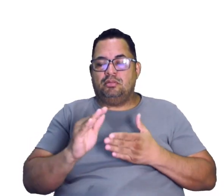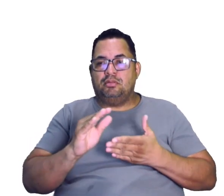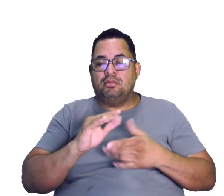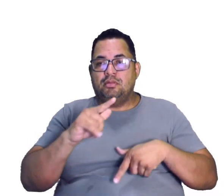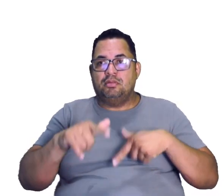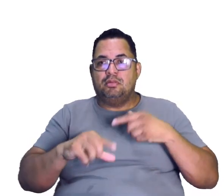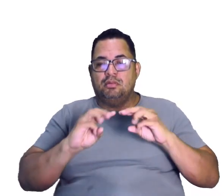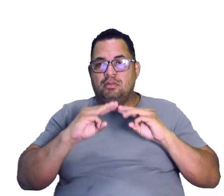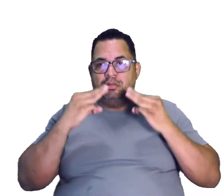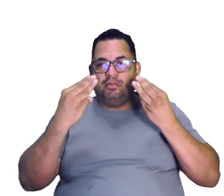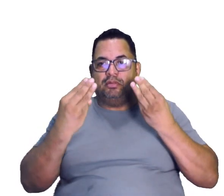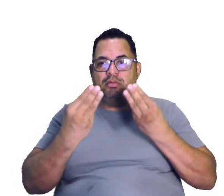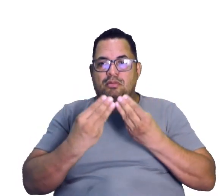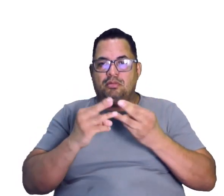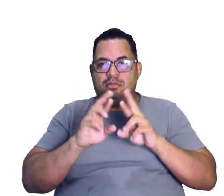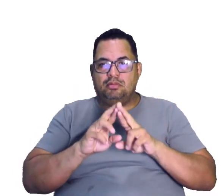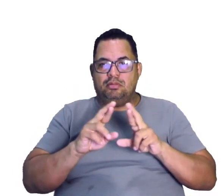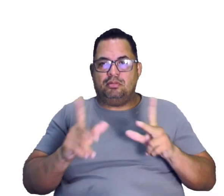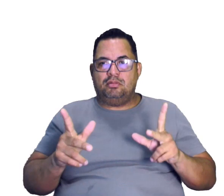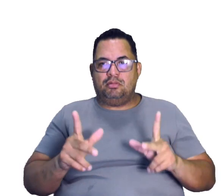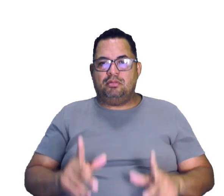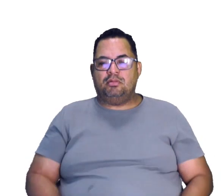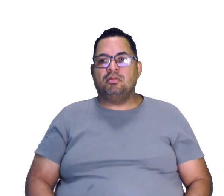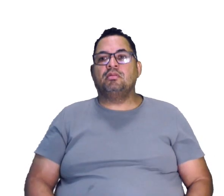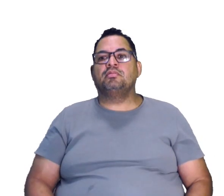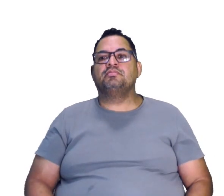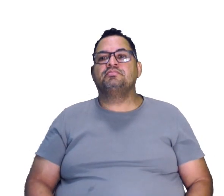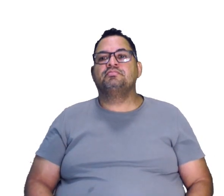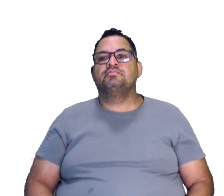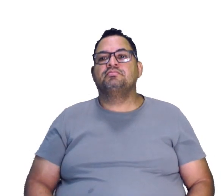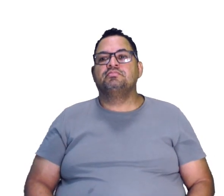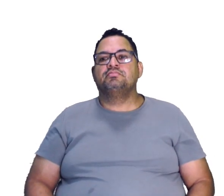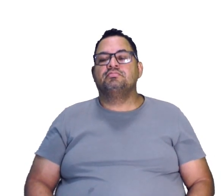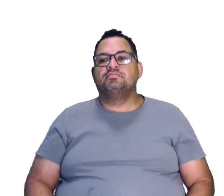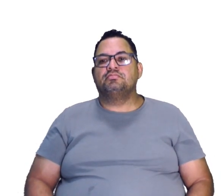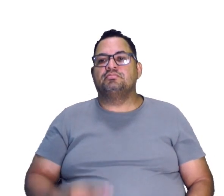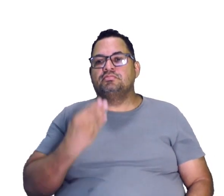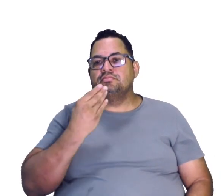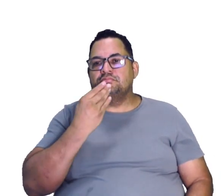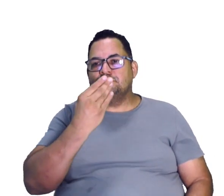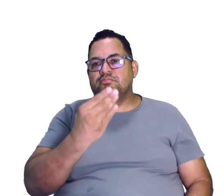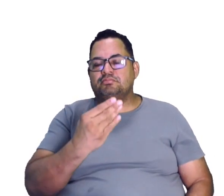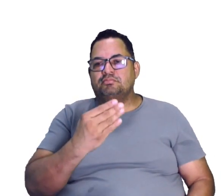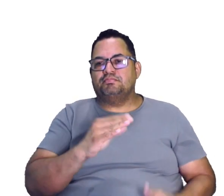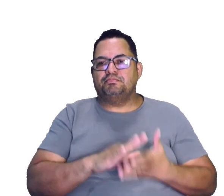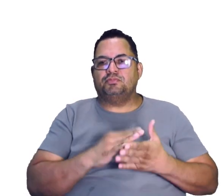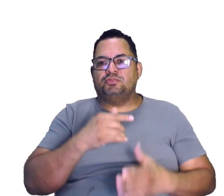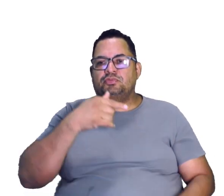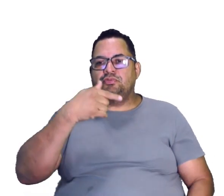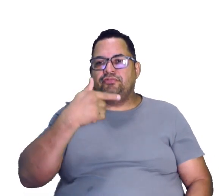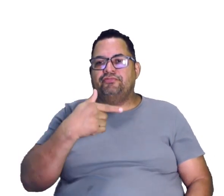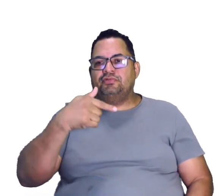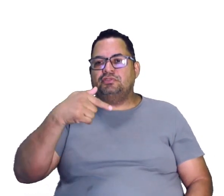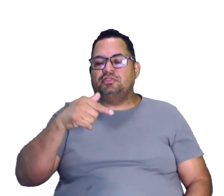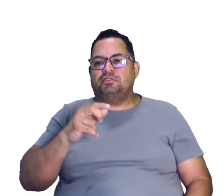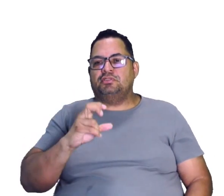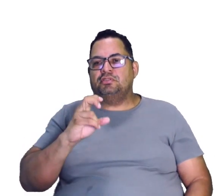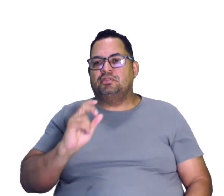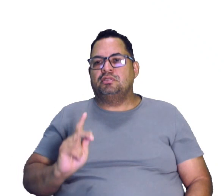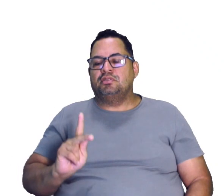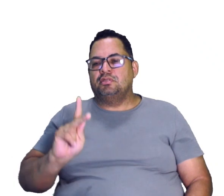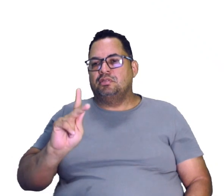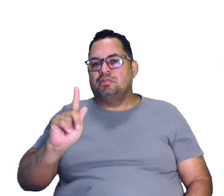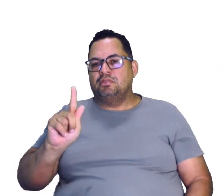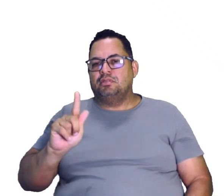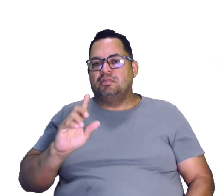trabalhada, com unidades diferentes. Ele está trabalhando aqui, o cara pediu em quilos, e ele está dando a informação que